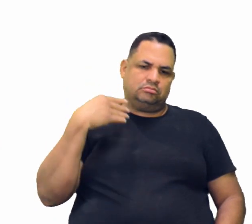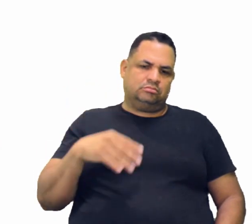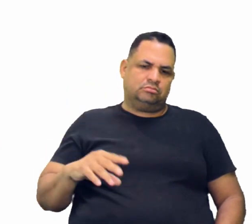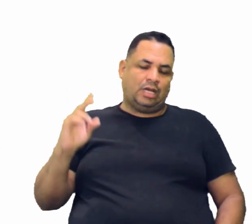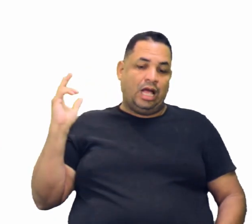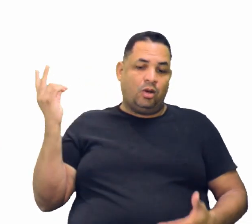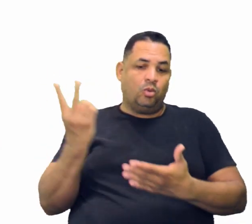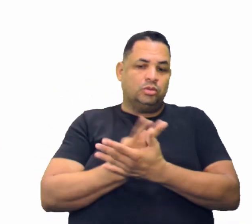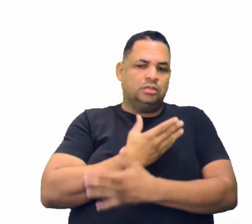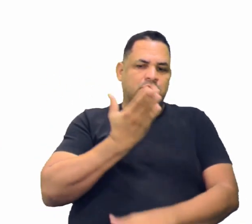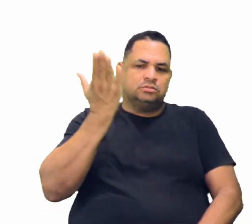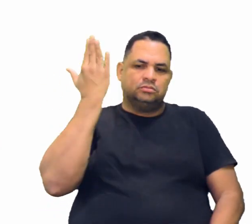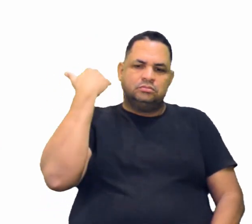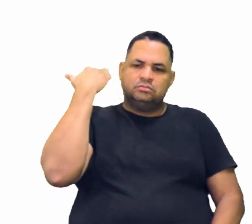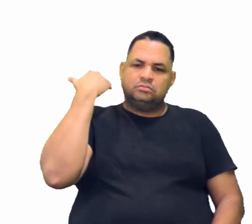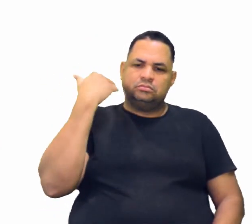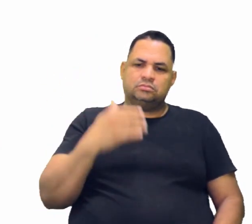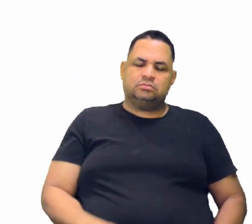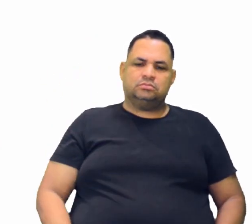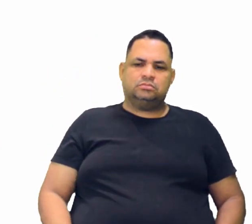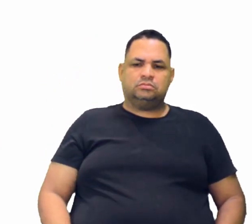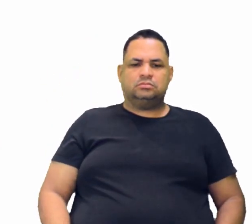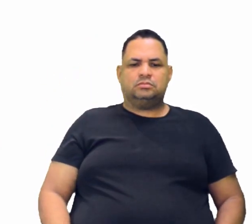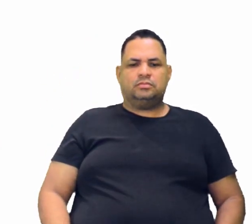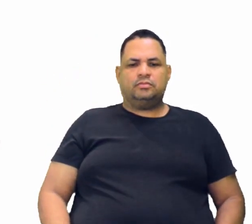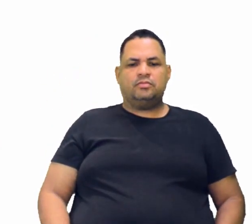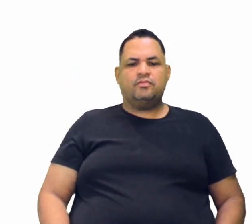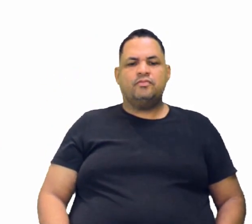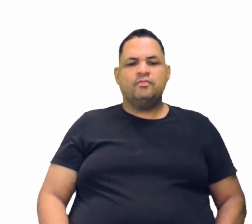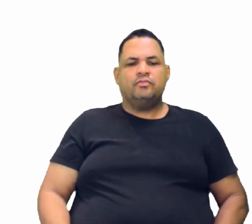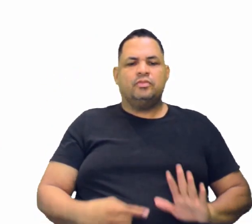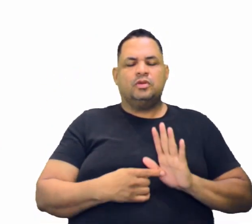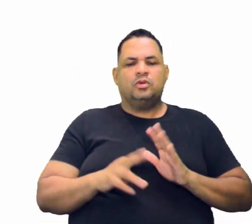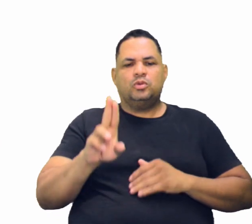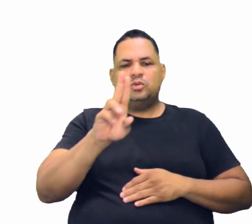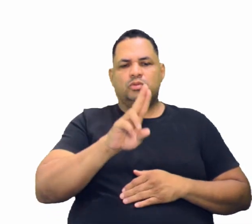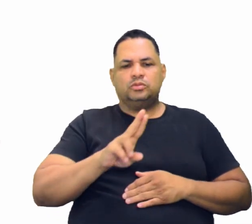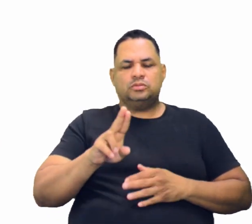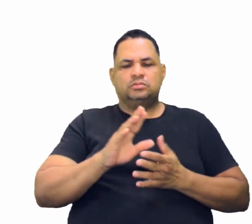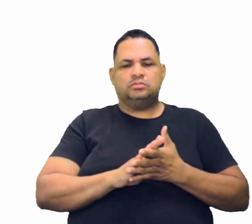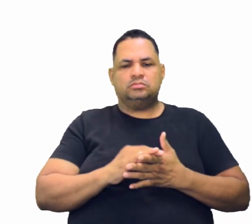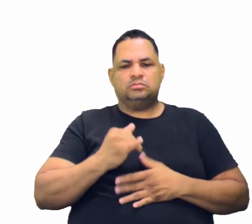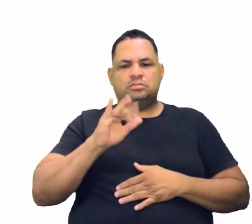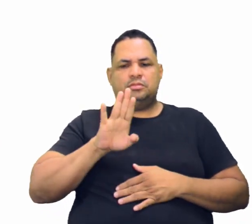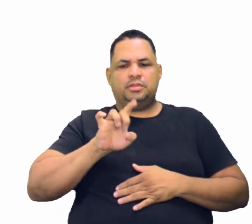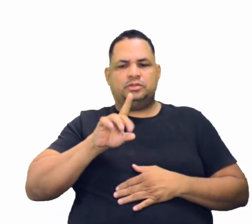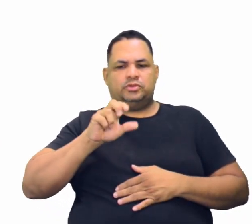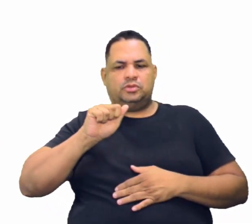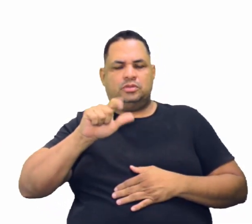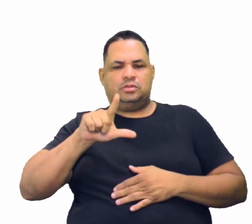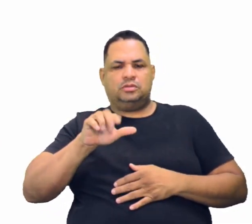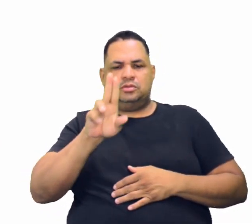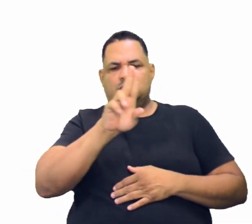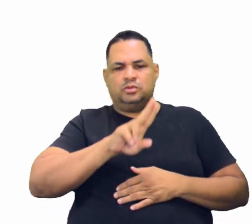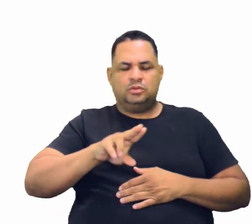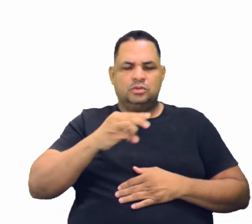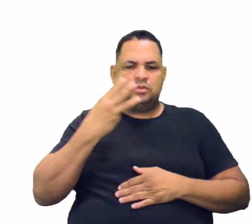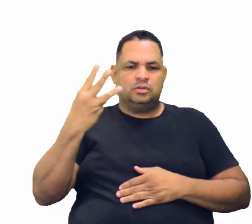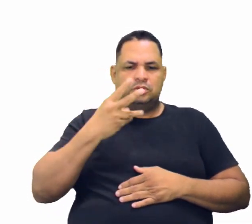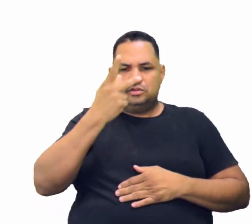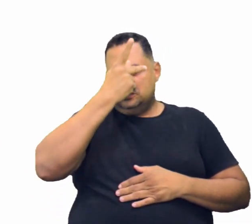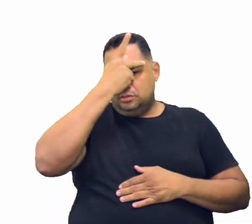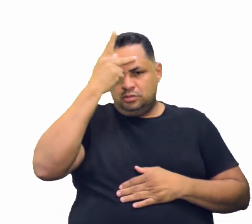Toda vez que indicar tempo decorrido, eu vou usar, ele vai ser impessoal e vou usar na